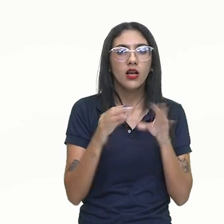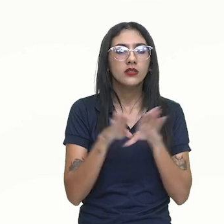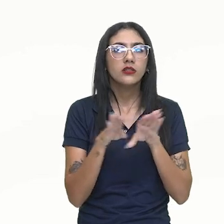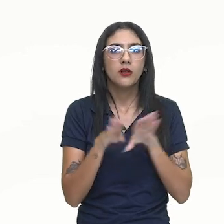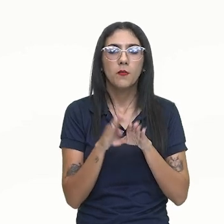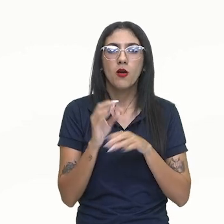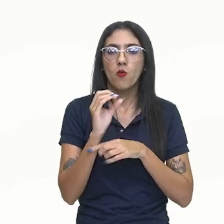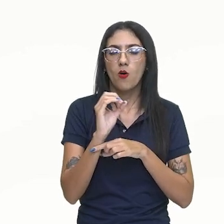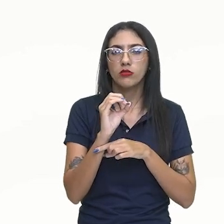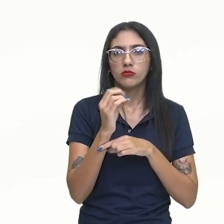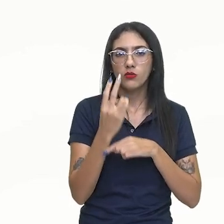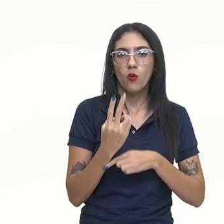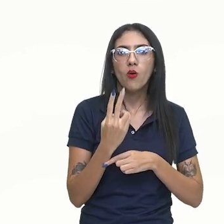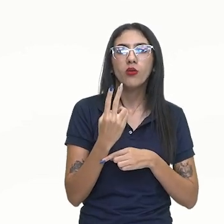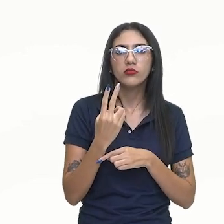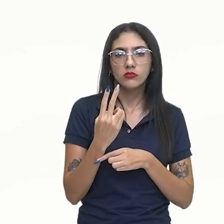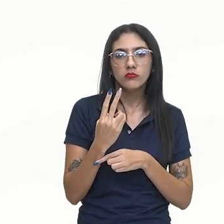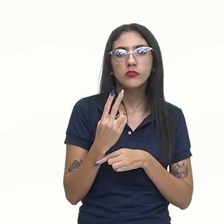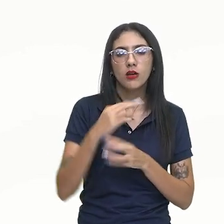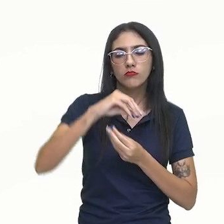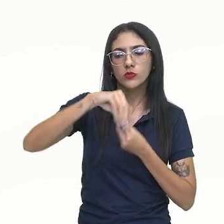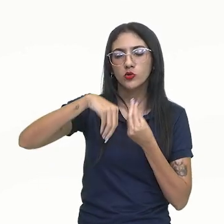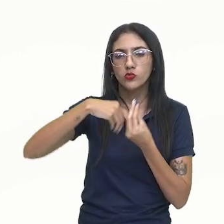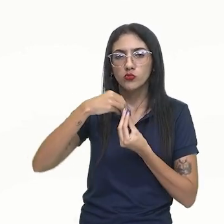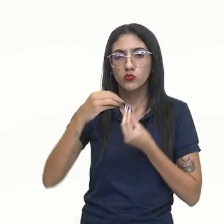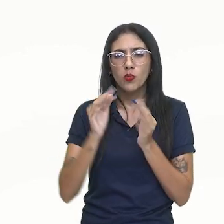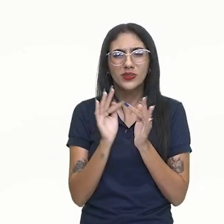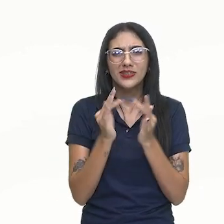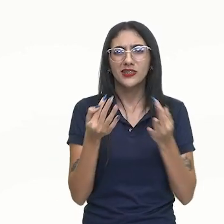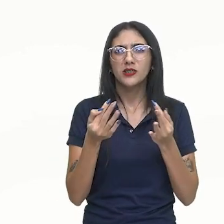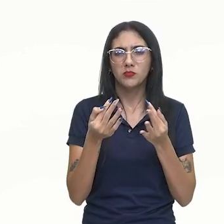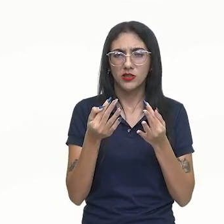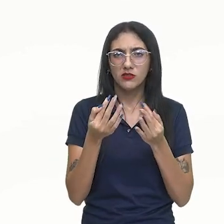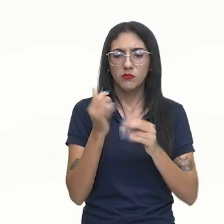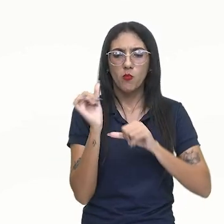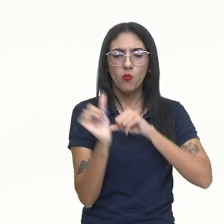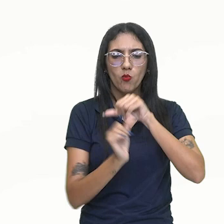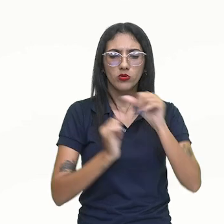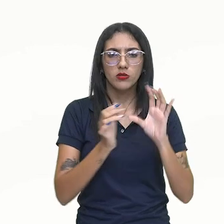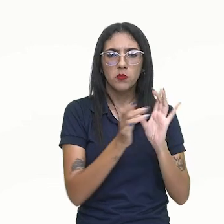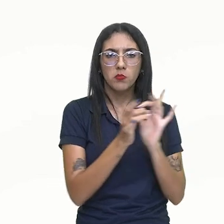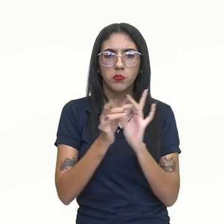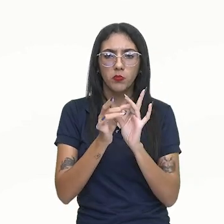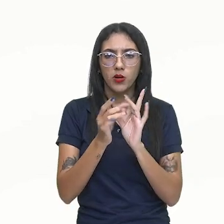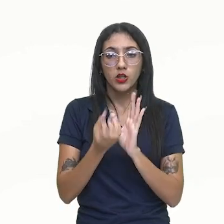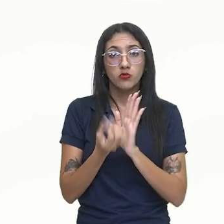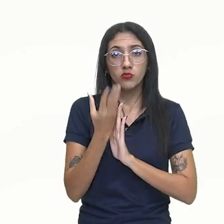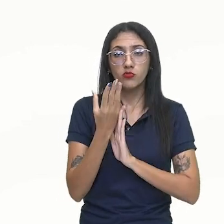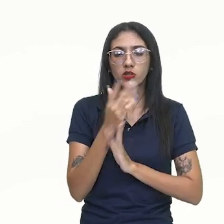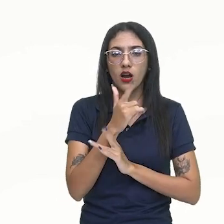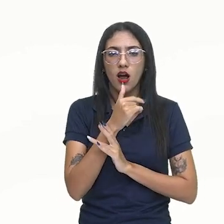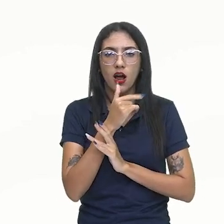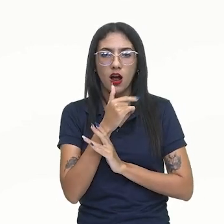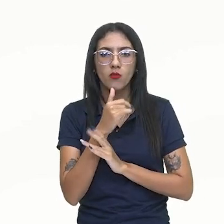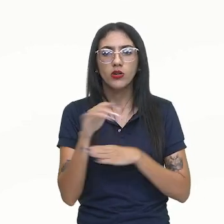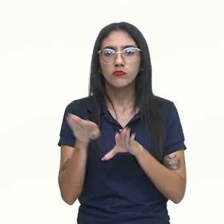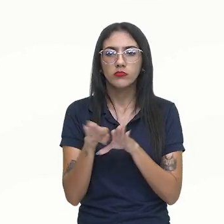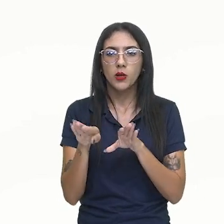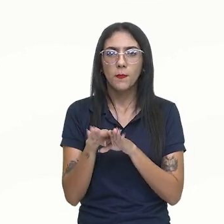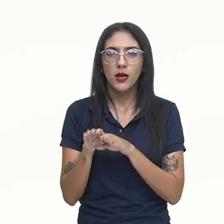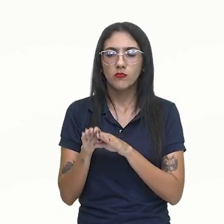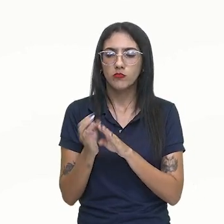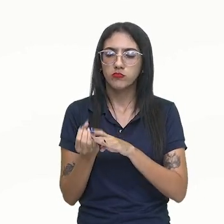de oxigênio, onde vai ter uma reação de simples troca com a formação de água e a liberação